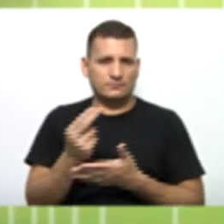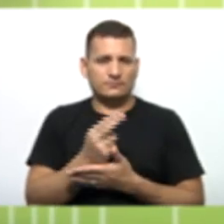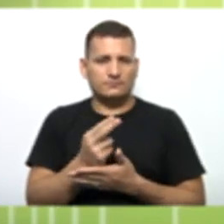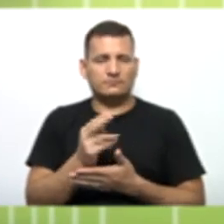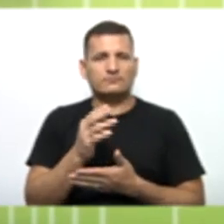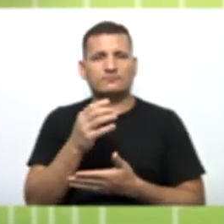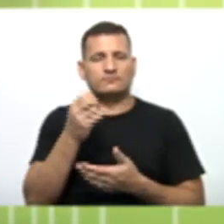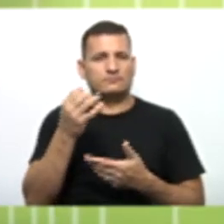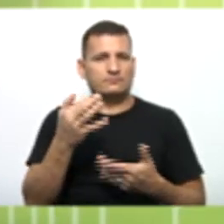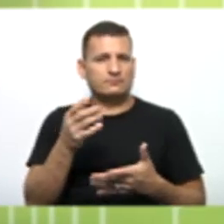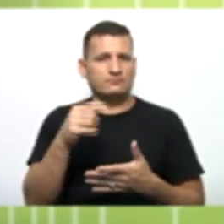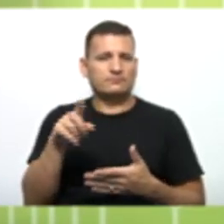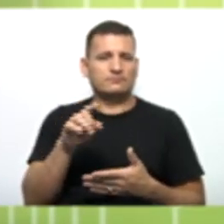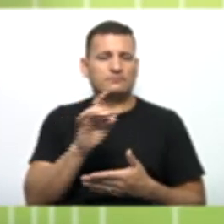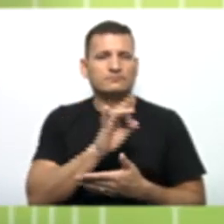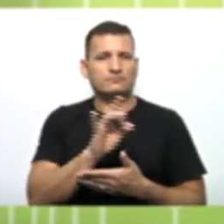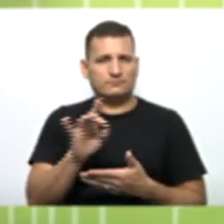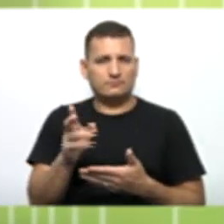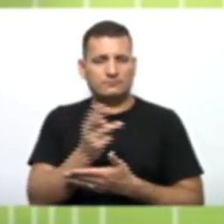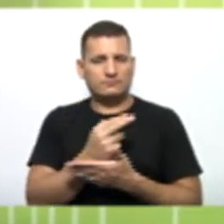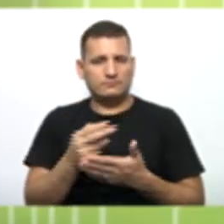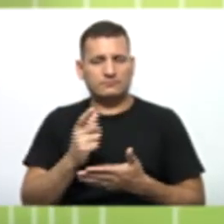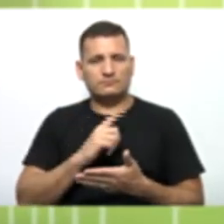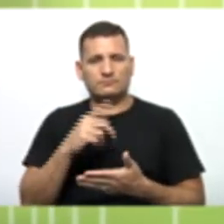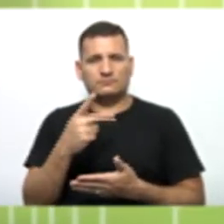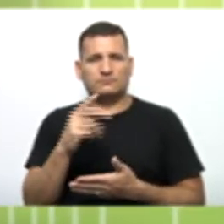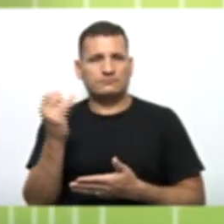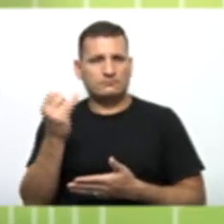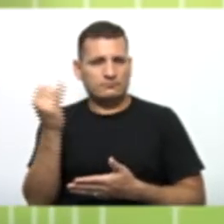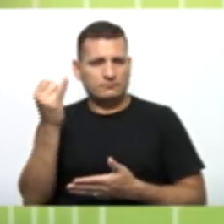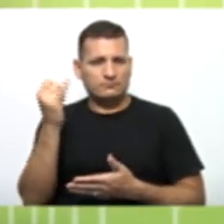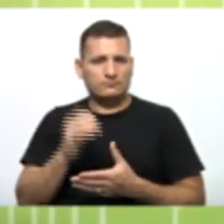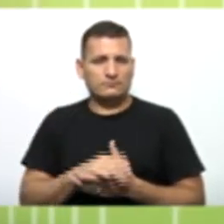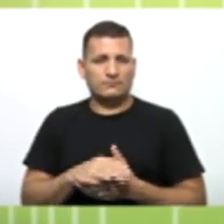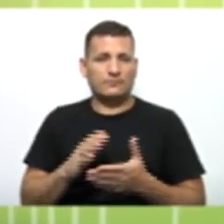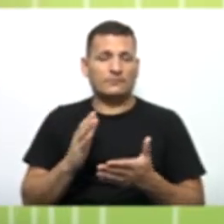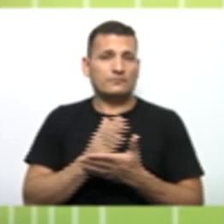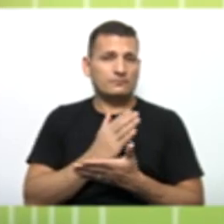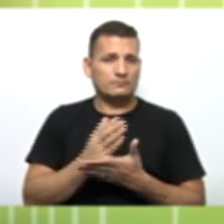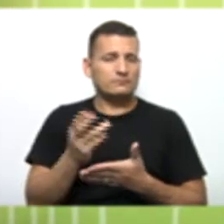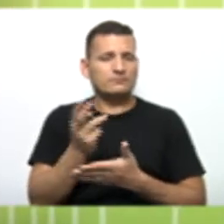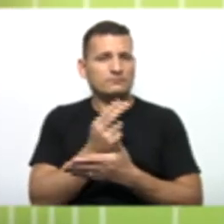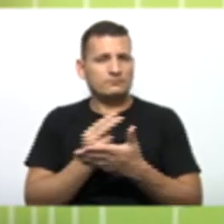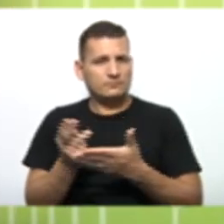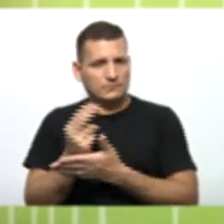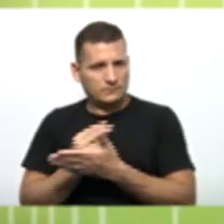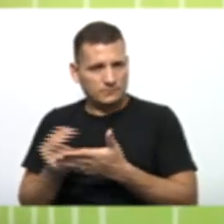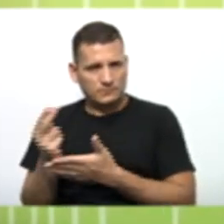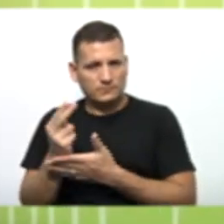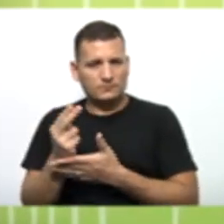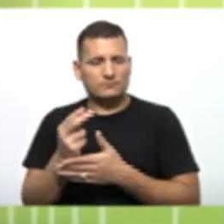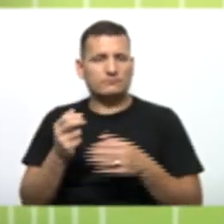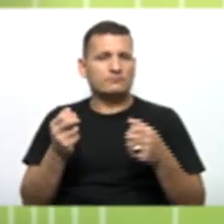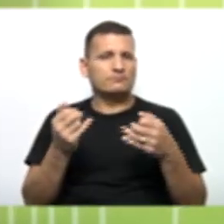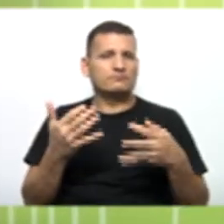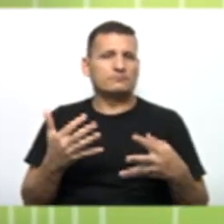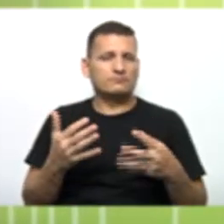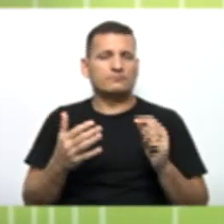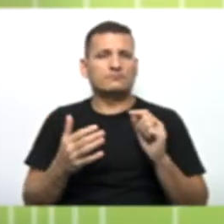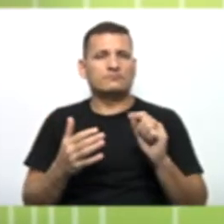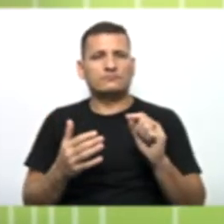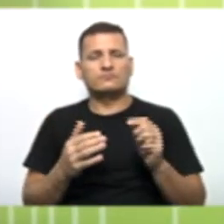cada diagrama tem sua importância. Alguns diagramas nós vamos citar aqui, dar a definição deles, mostrar